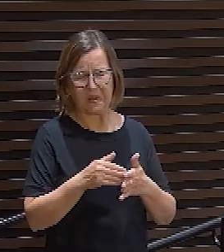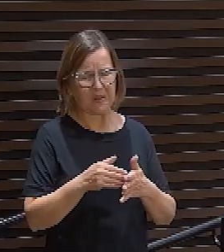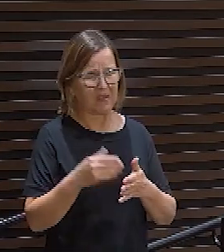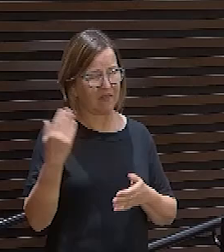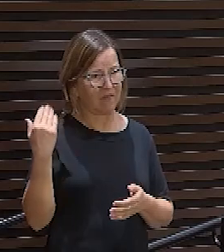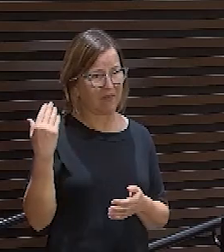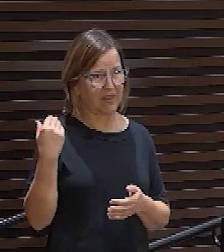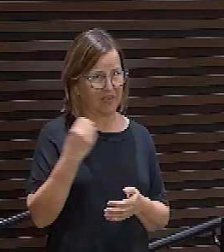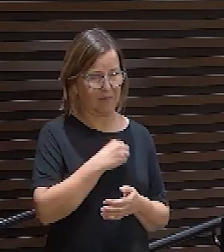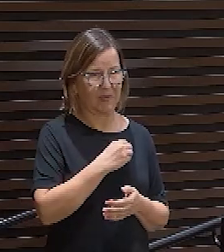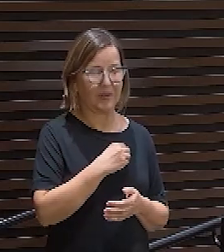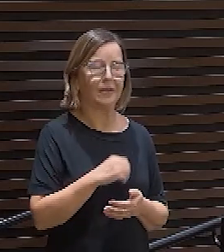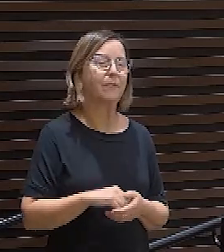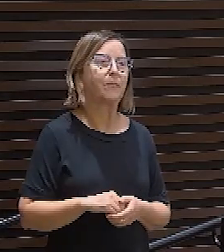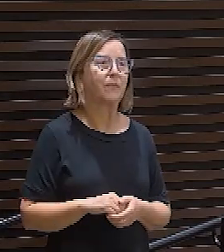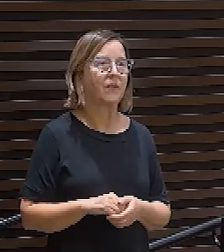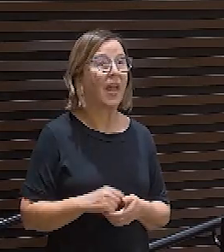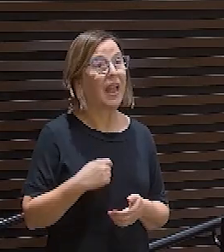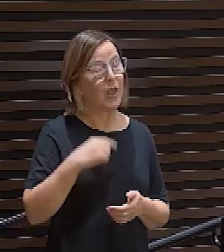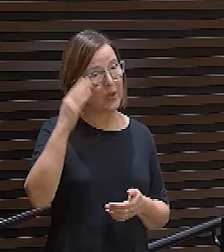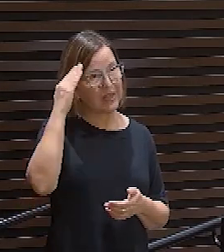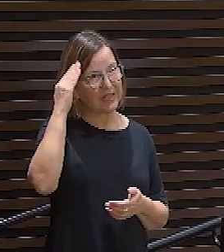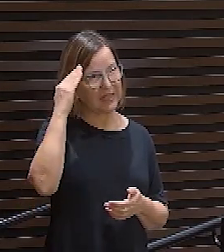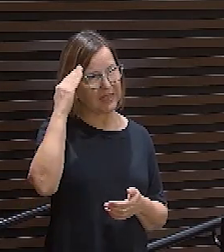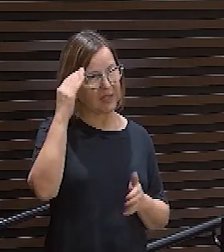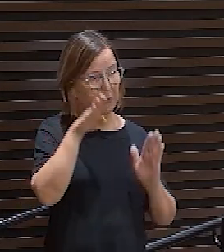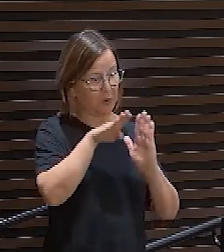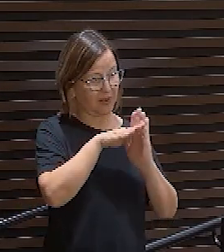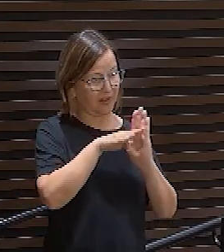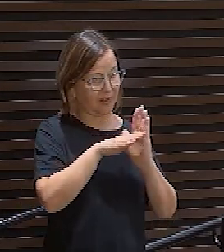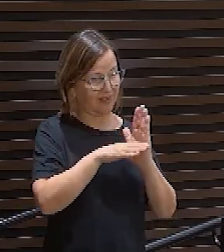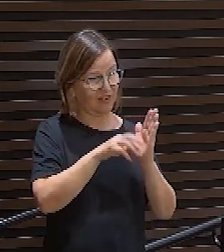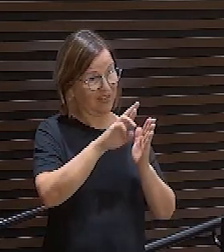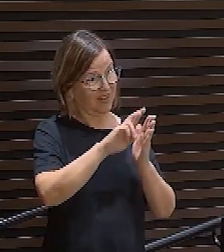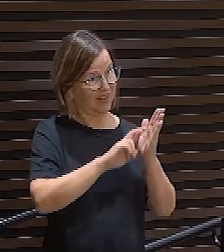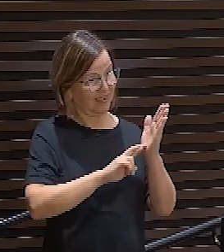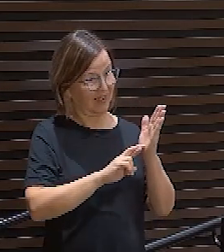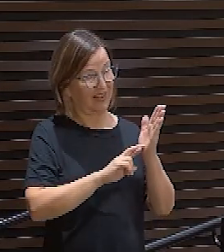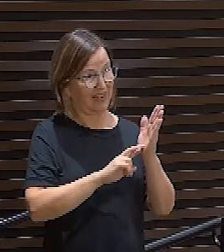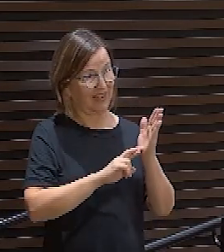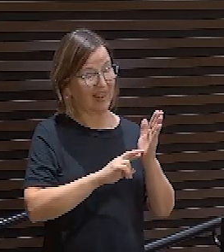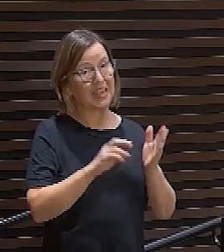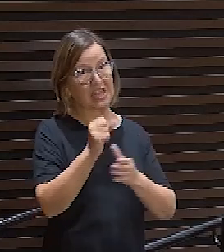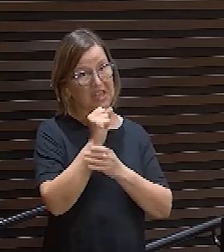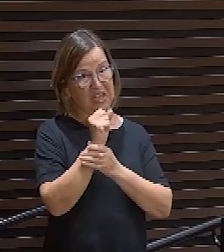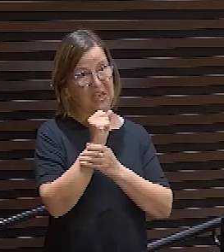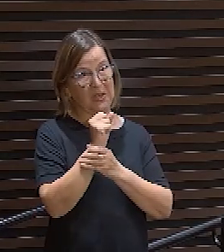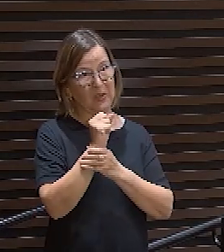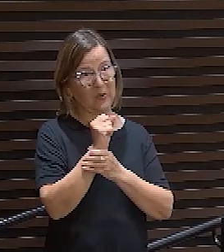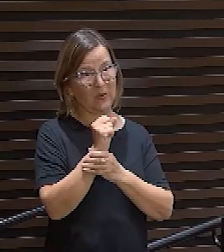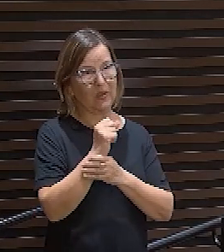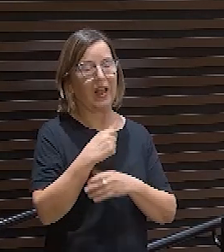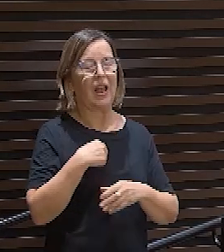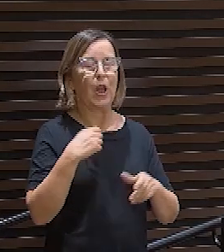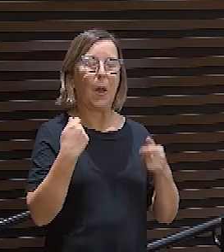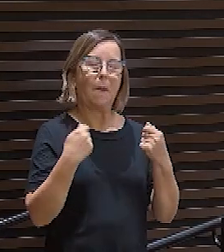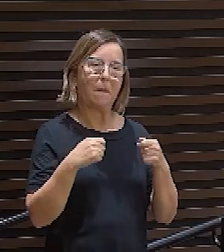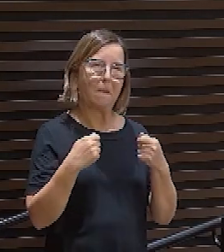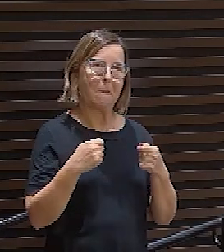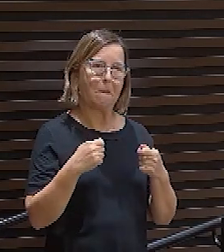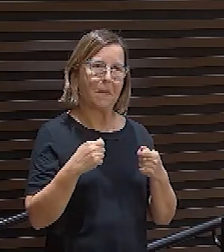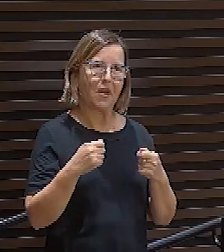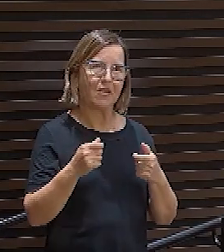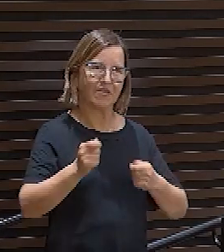Eu sei que uma lista de regras é algo seguro, é algo que eu posso controlar, eu posso medir a minha santidade com a lista de